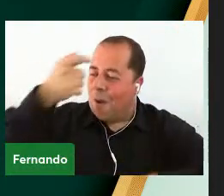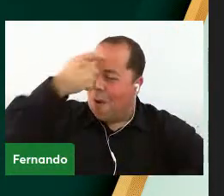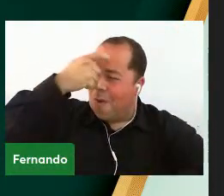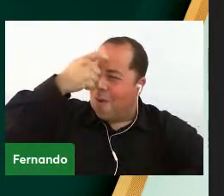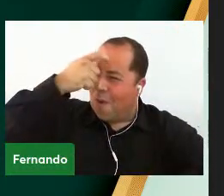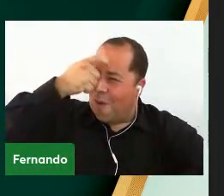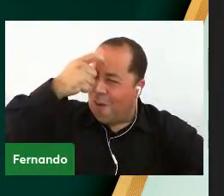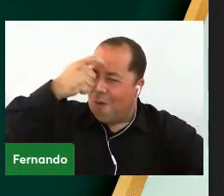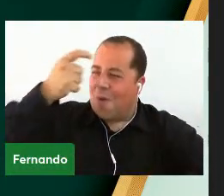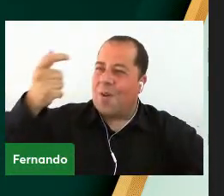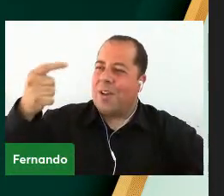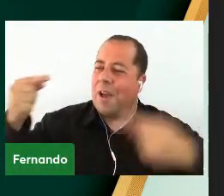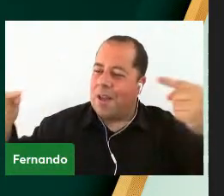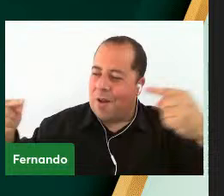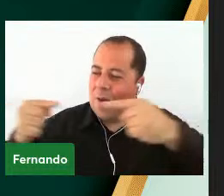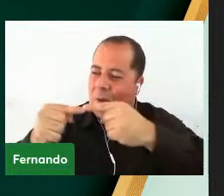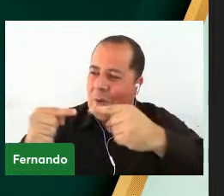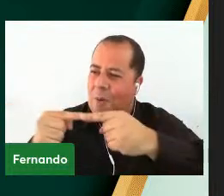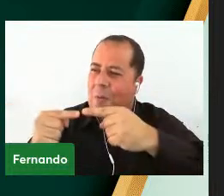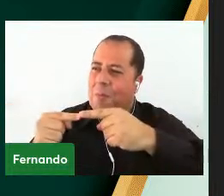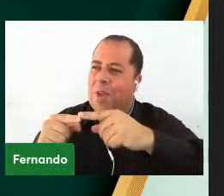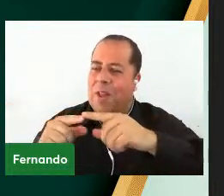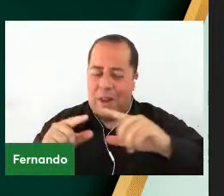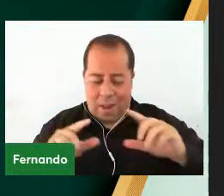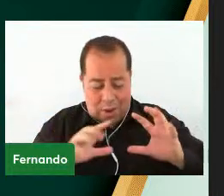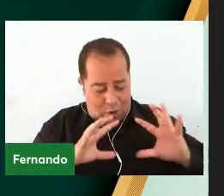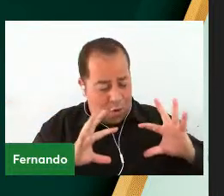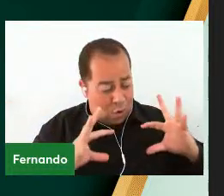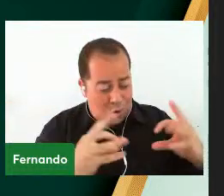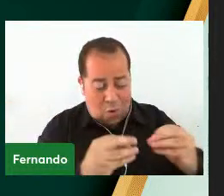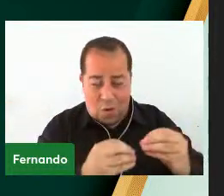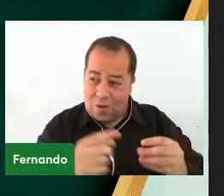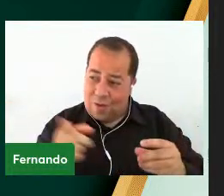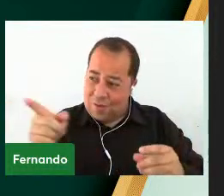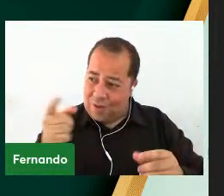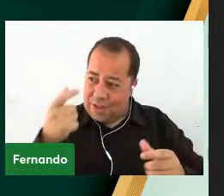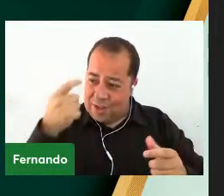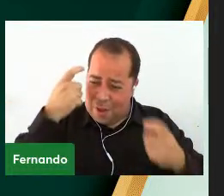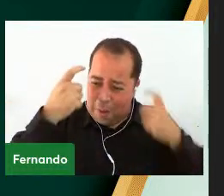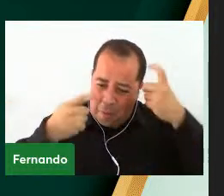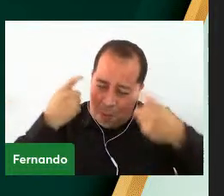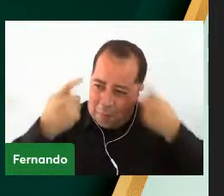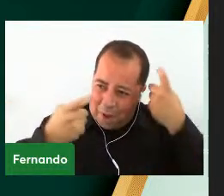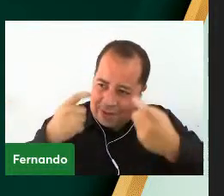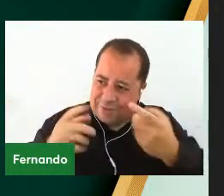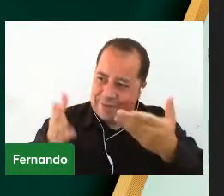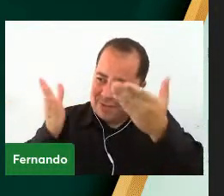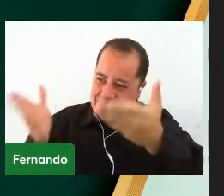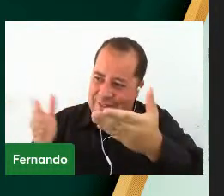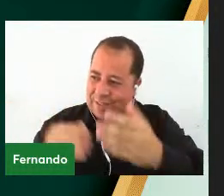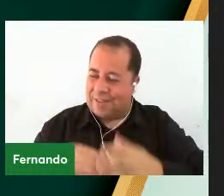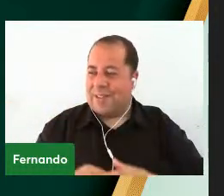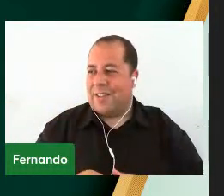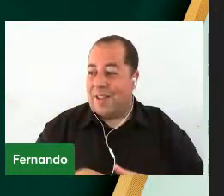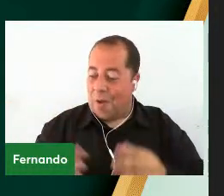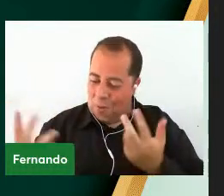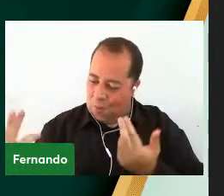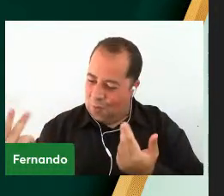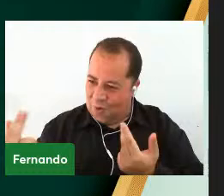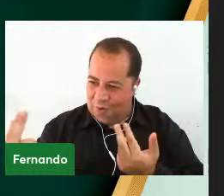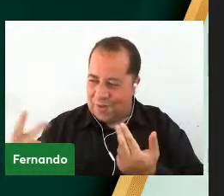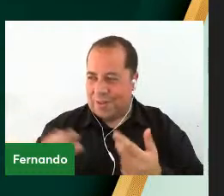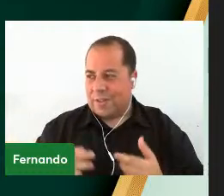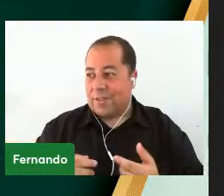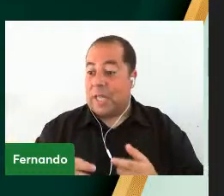das preocupações de toda a equipe da Unipampa do dia a dia. Sem dúvida nenhuma, é a educação transformando esses sonhos